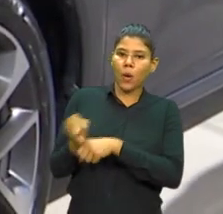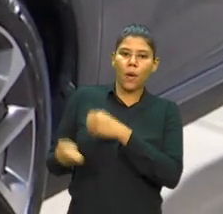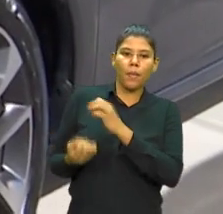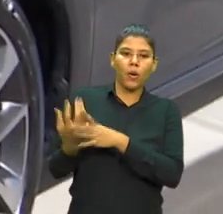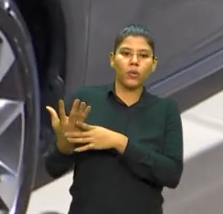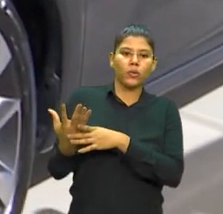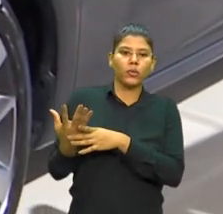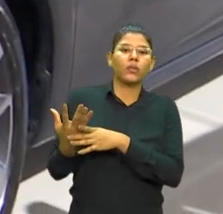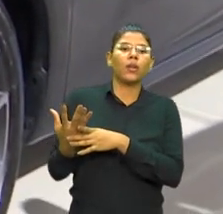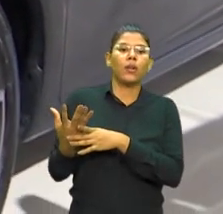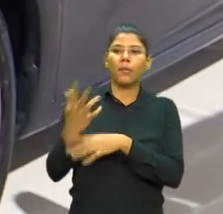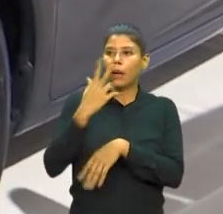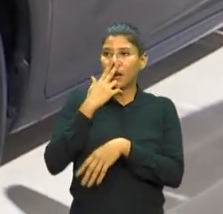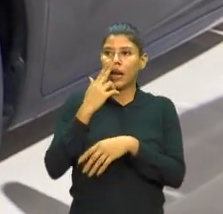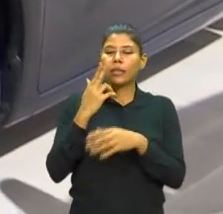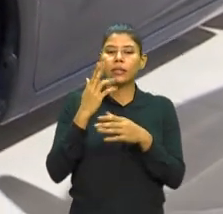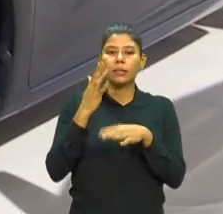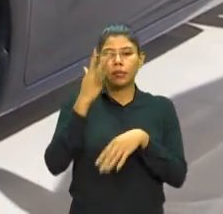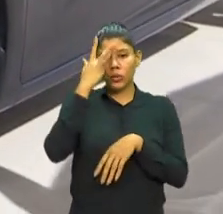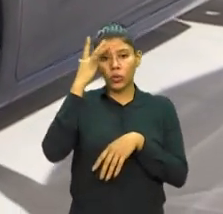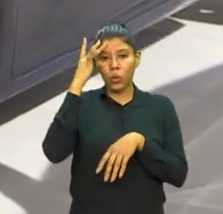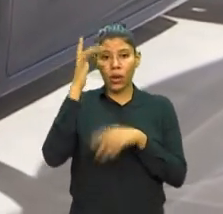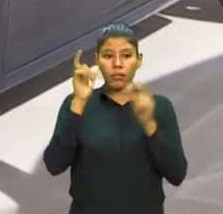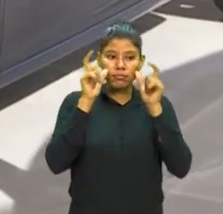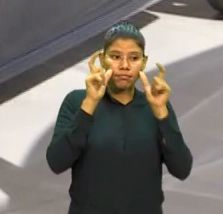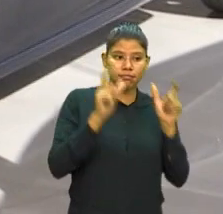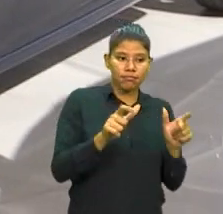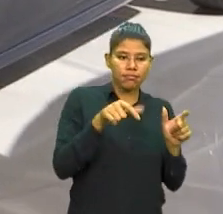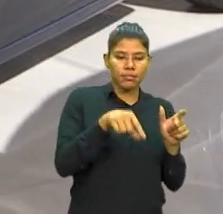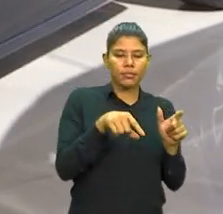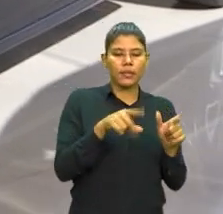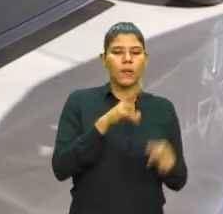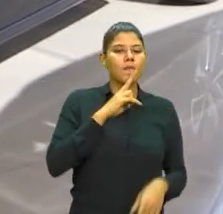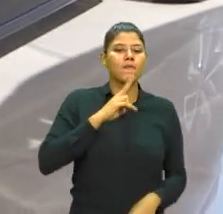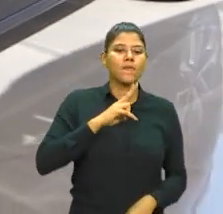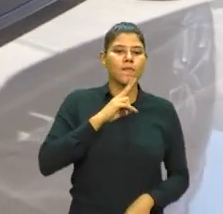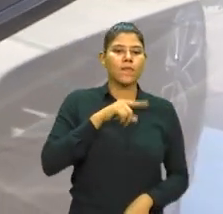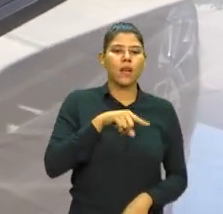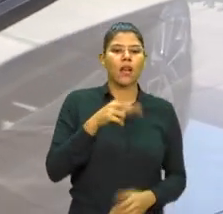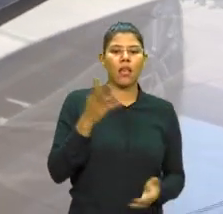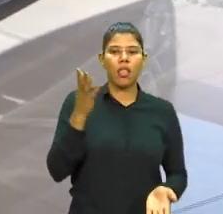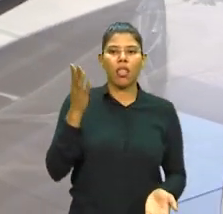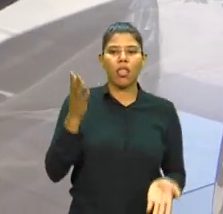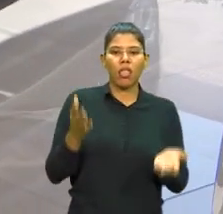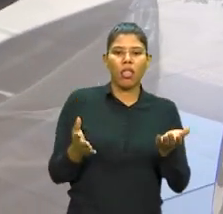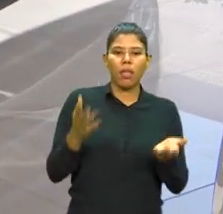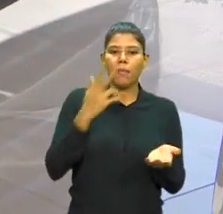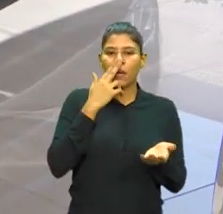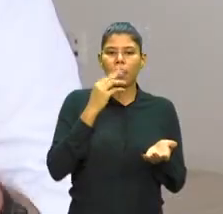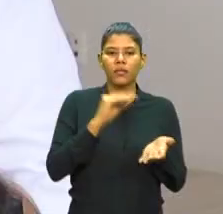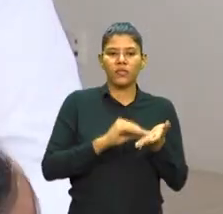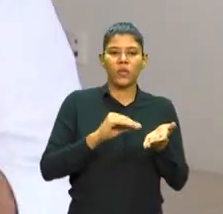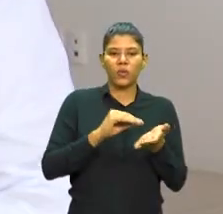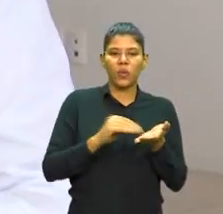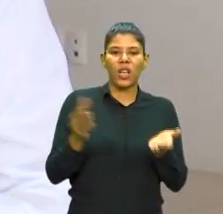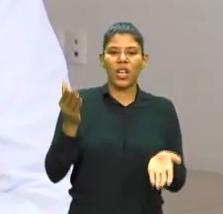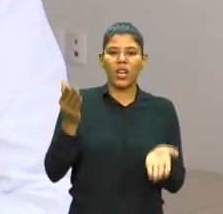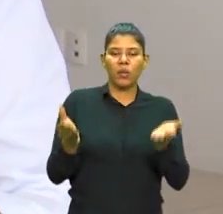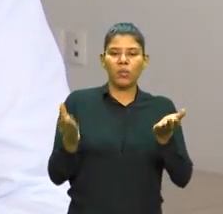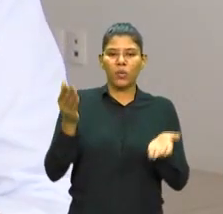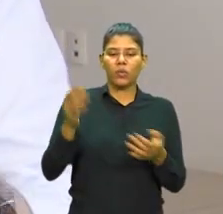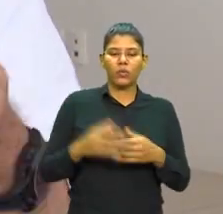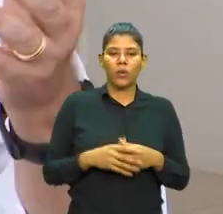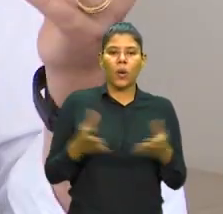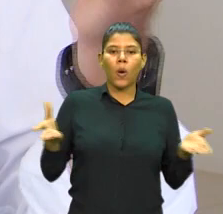seminovos aumentar o que gerou um desequilíbrio na oferta e na demanda refletindo inclusive nos preços hoje a falta de